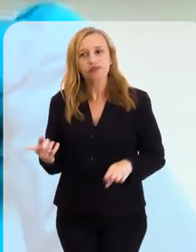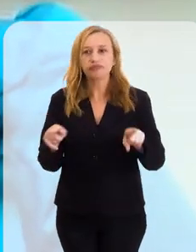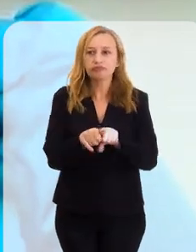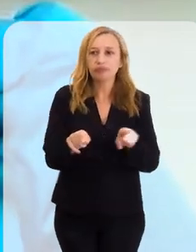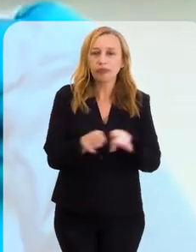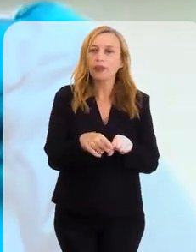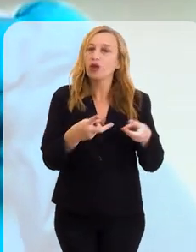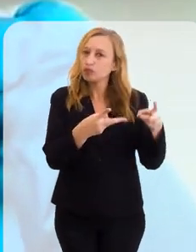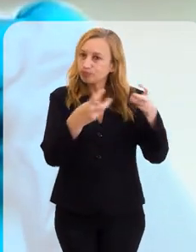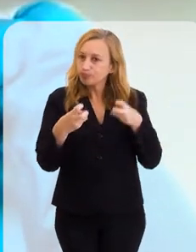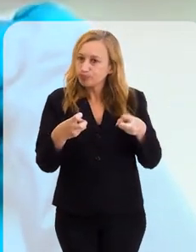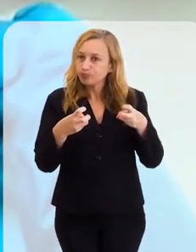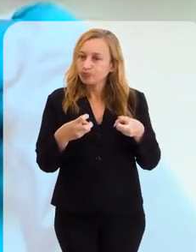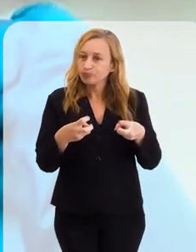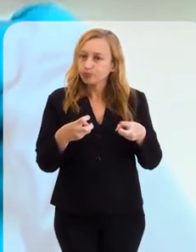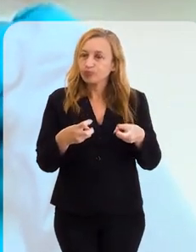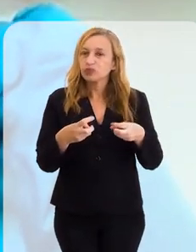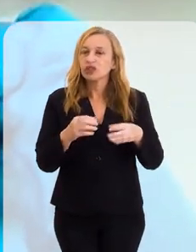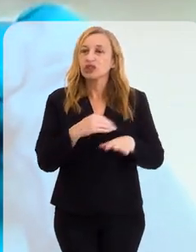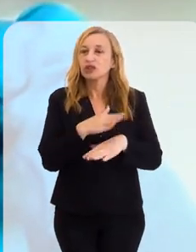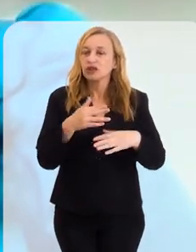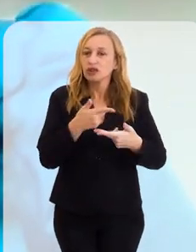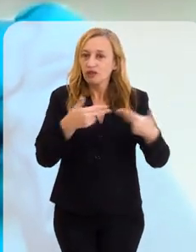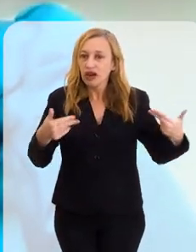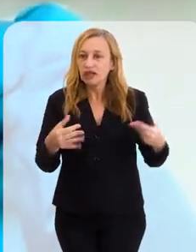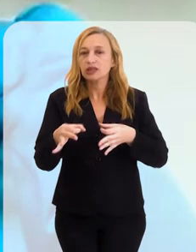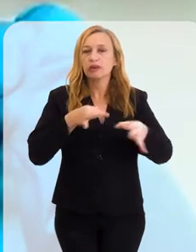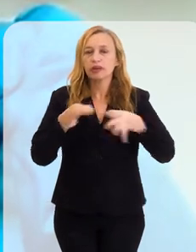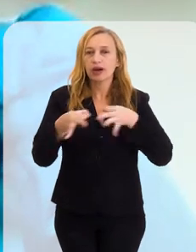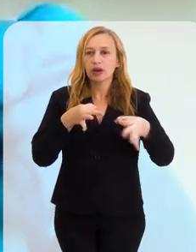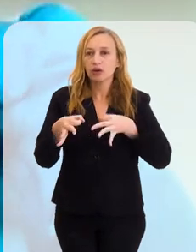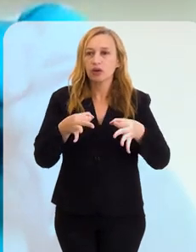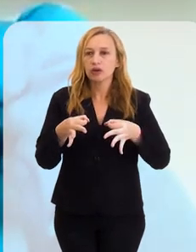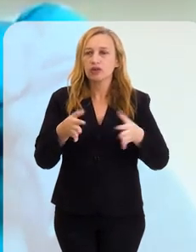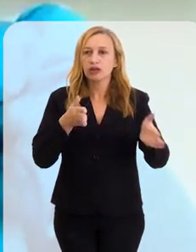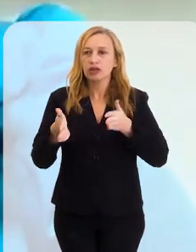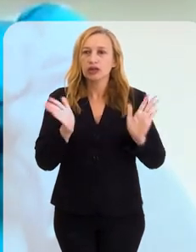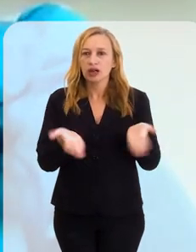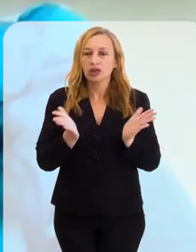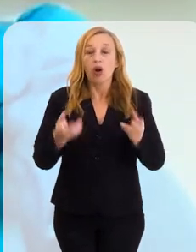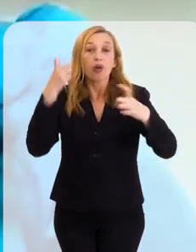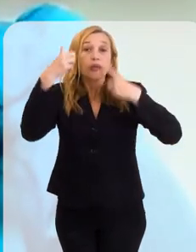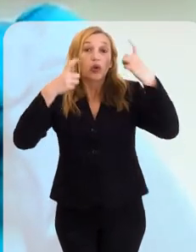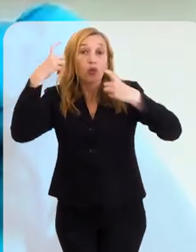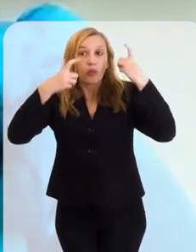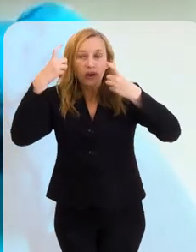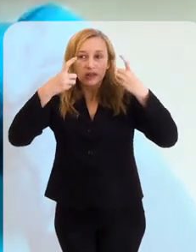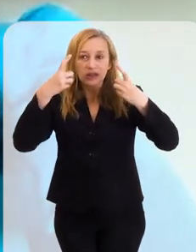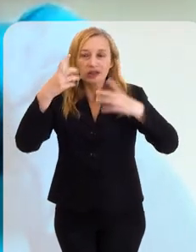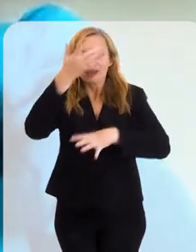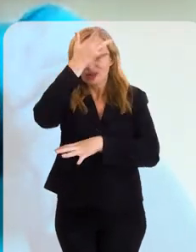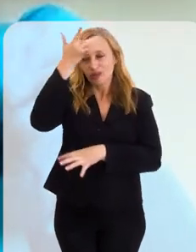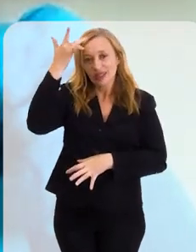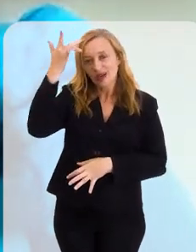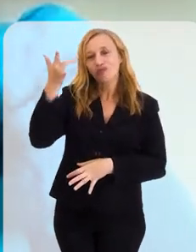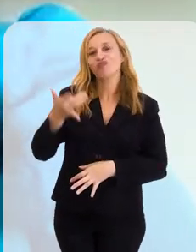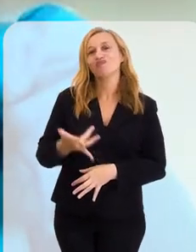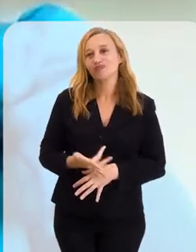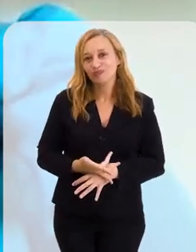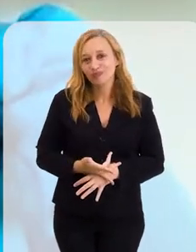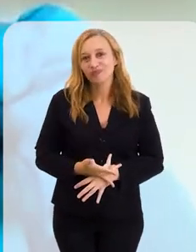das dificuldades. E outra coisa que eu noto, assim, que nos preparou para essa fase atual, que é